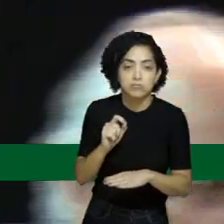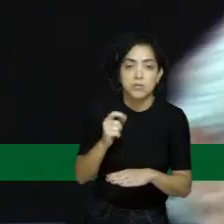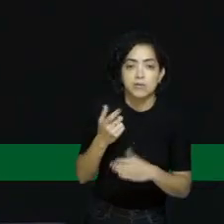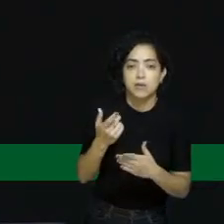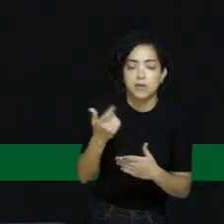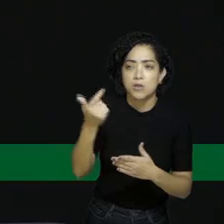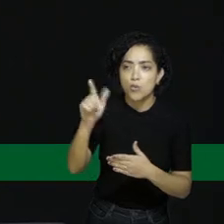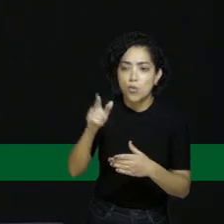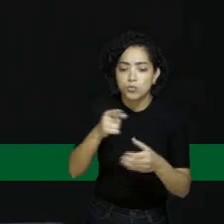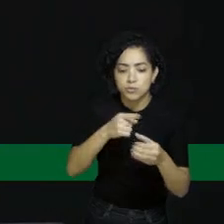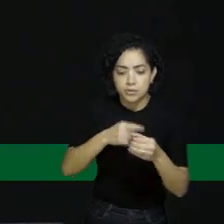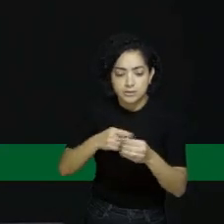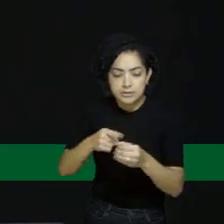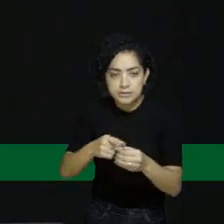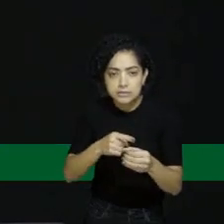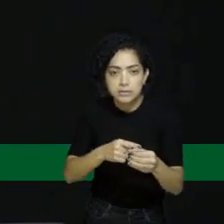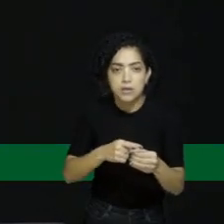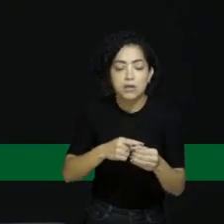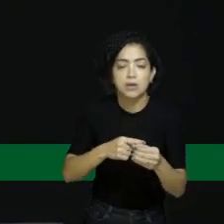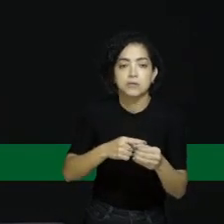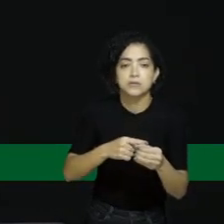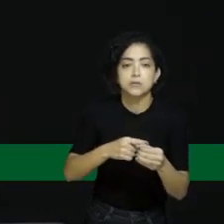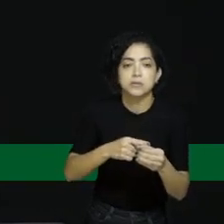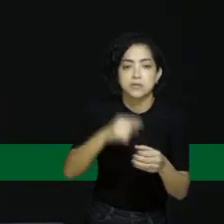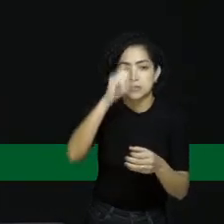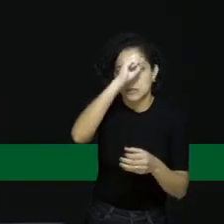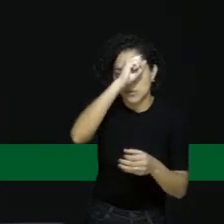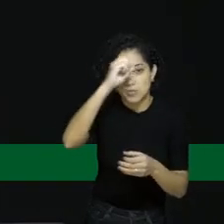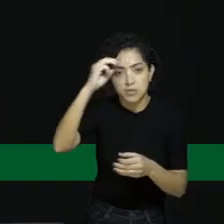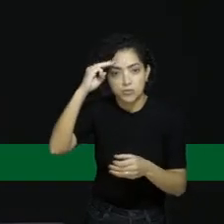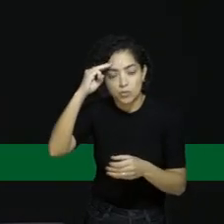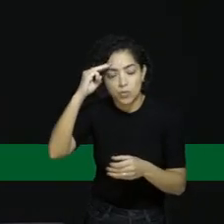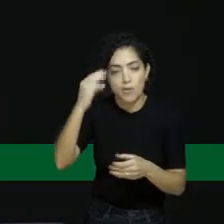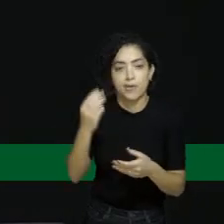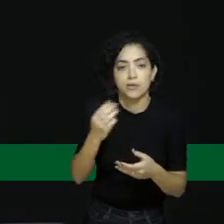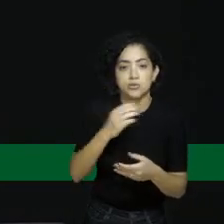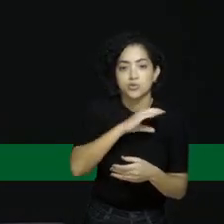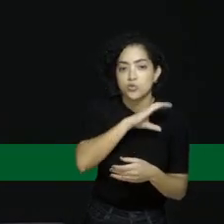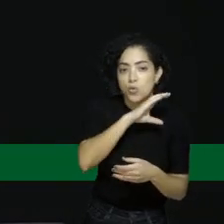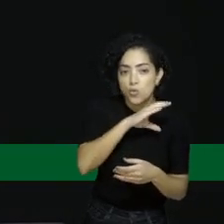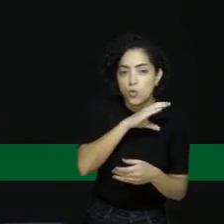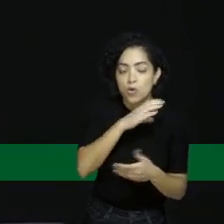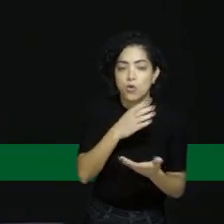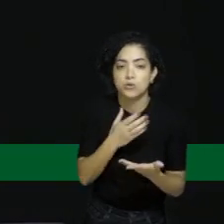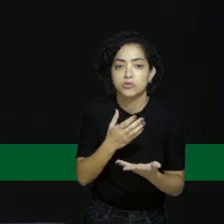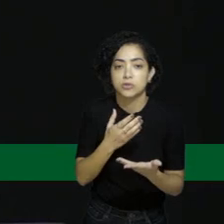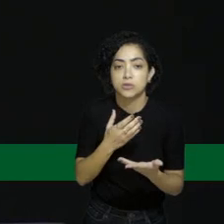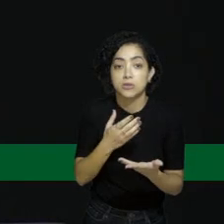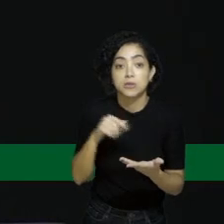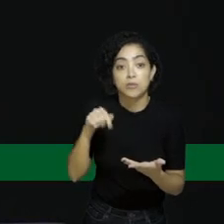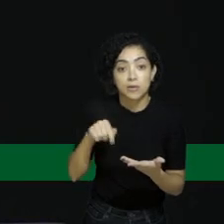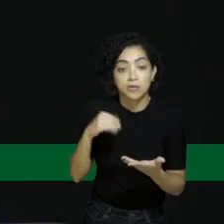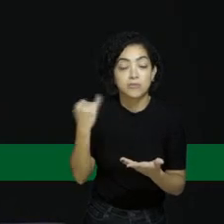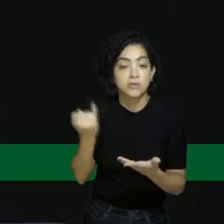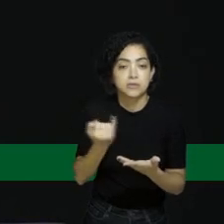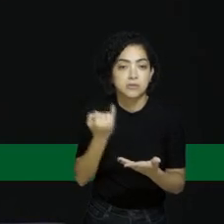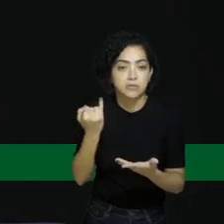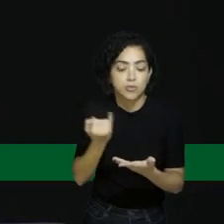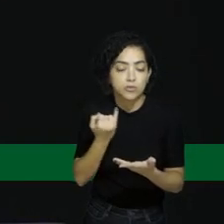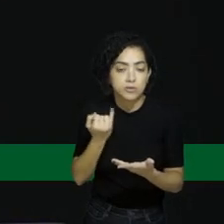em Concórdia, e temos certeza que o apoio desta Casa será fundamental para que a gente possa